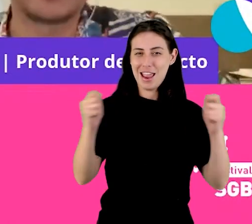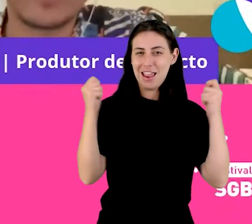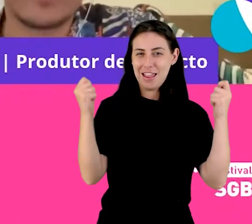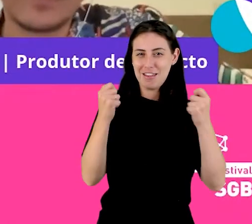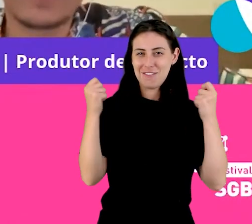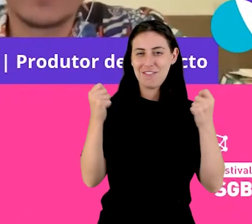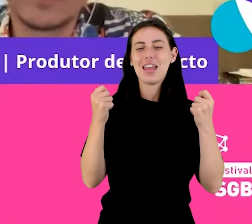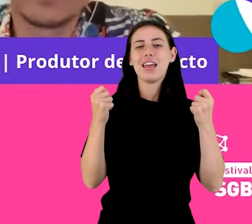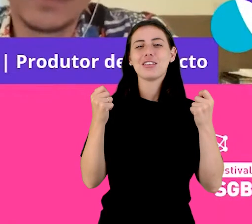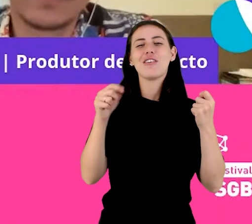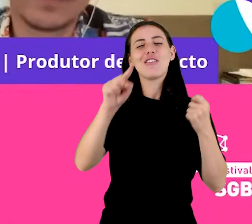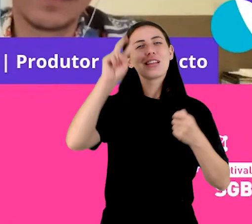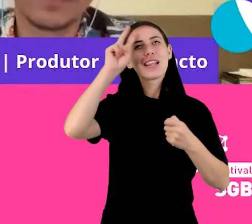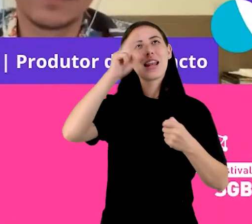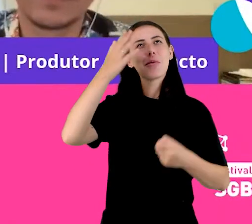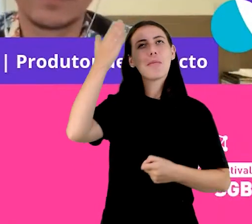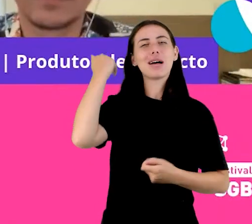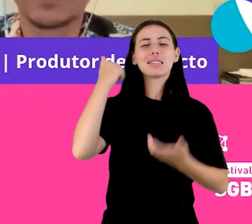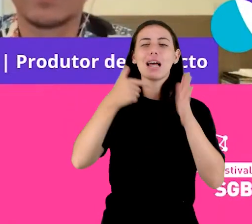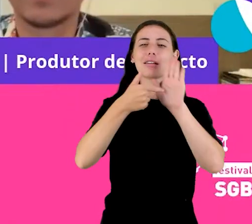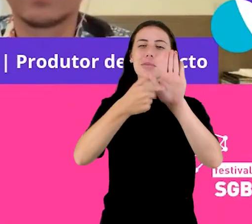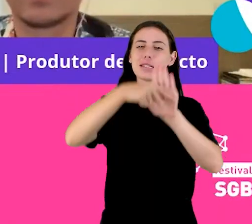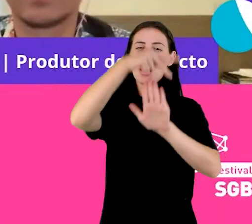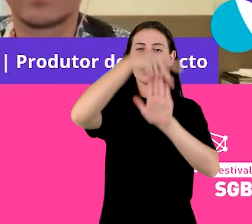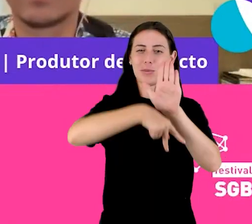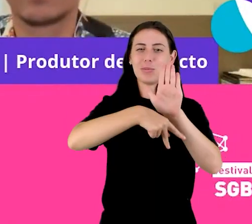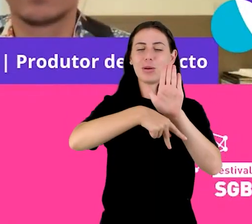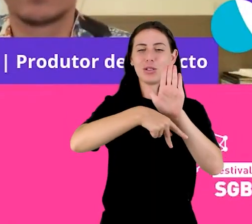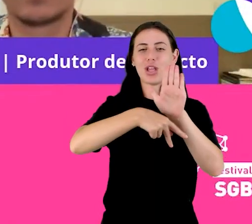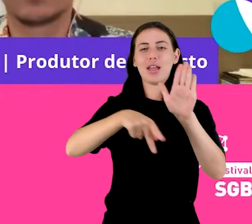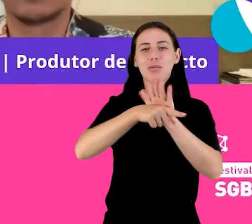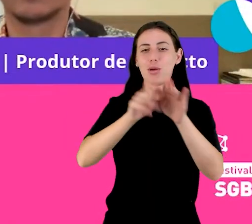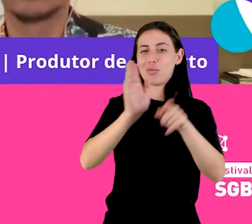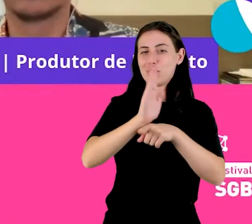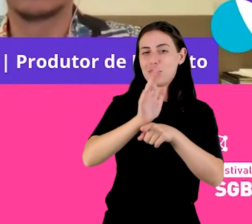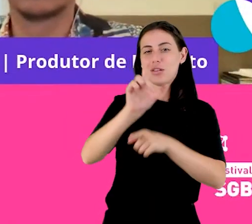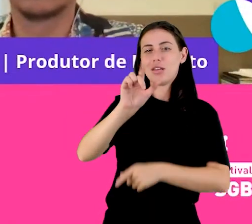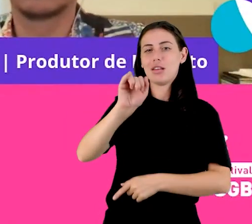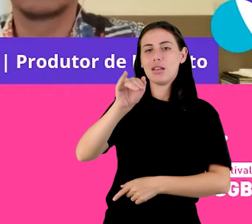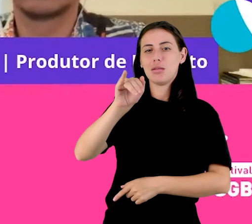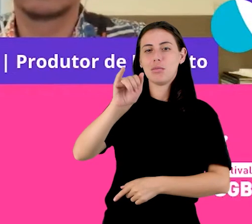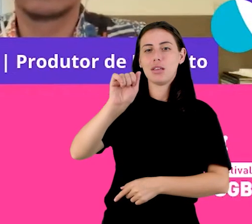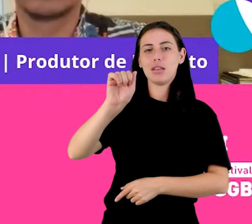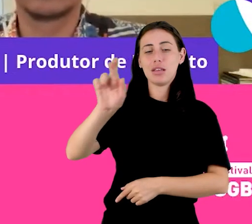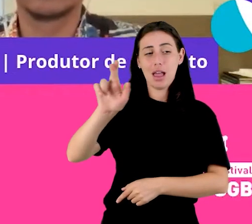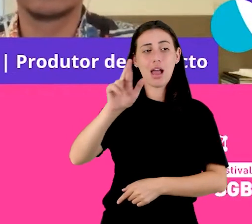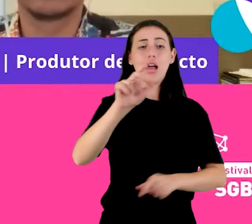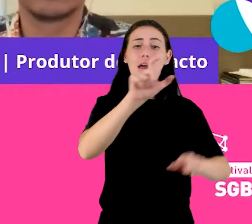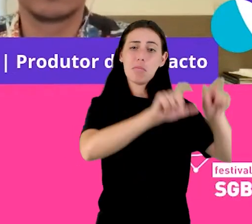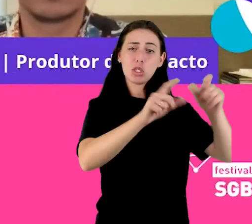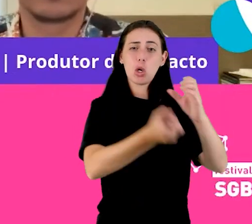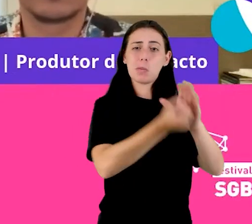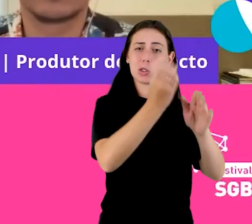né? E tem durante o Good Pitch, quando eu lembro de você apresentando